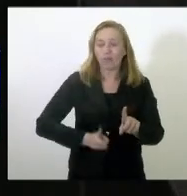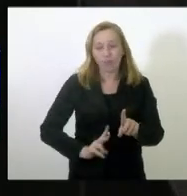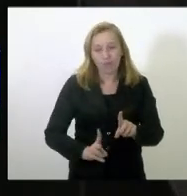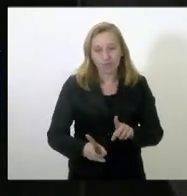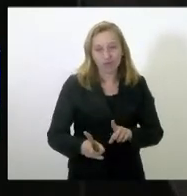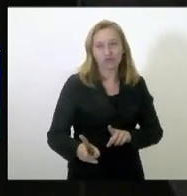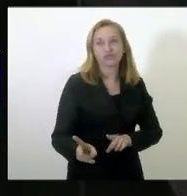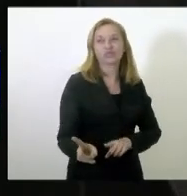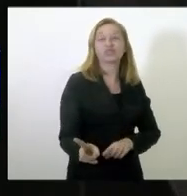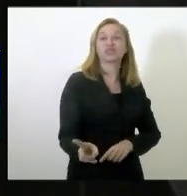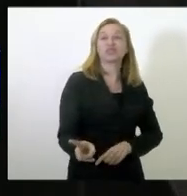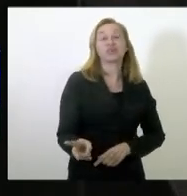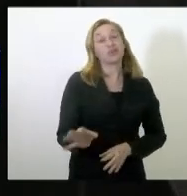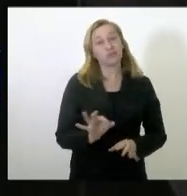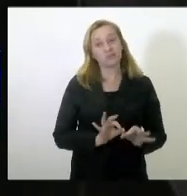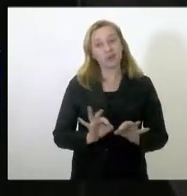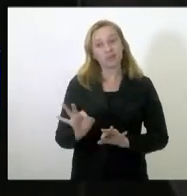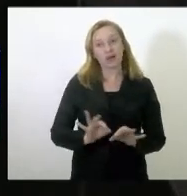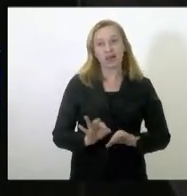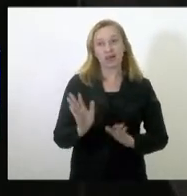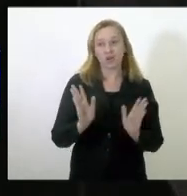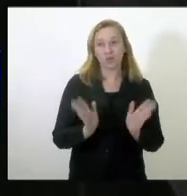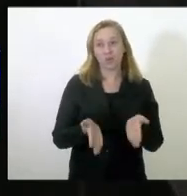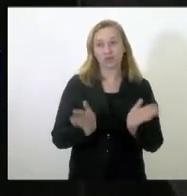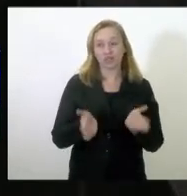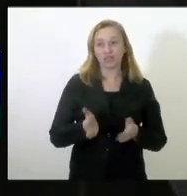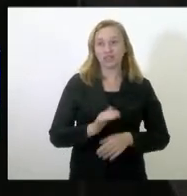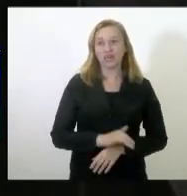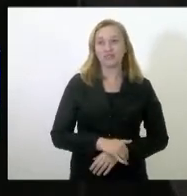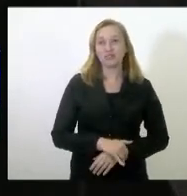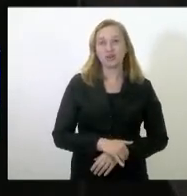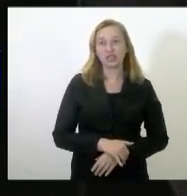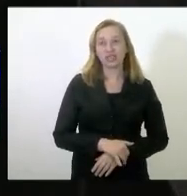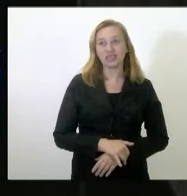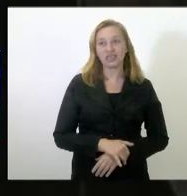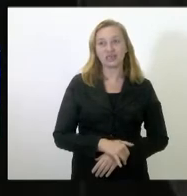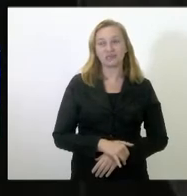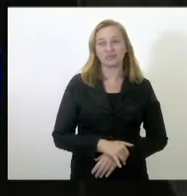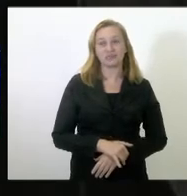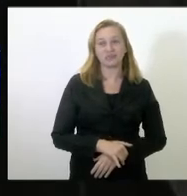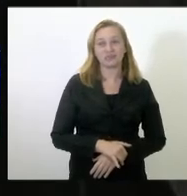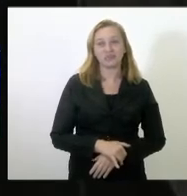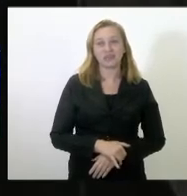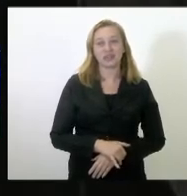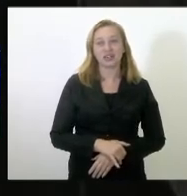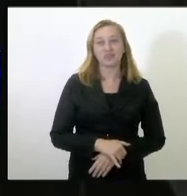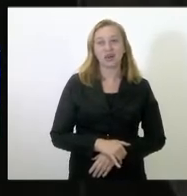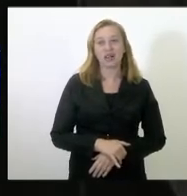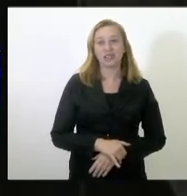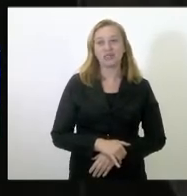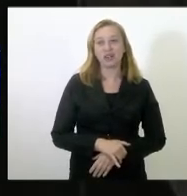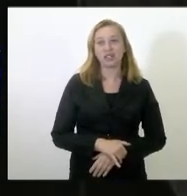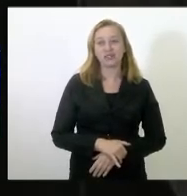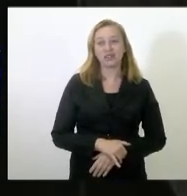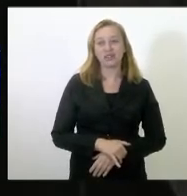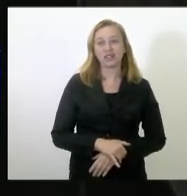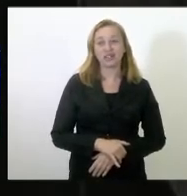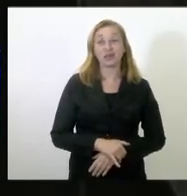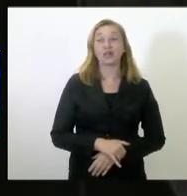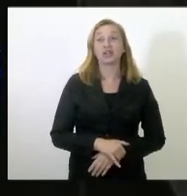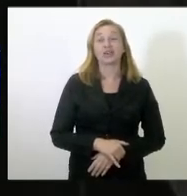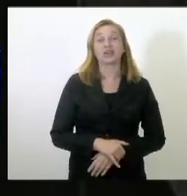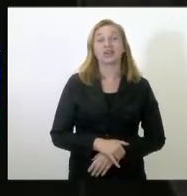continuidade ao que eu preparei hoje, o que eu quero dizer, todas as vezes que o meu mandato,